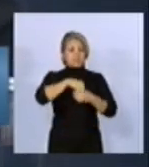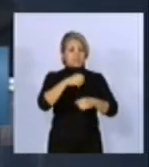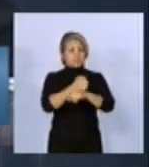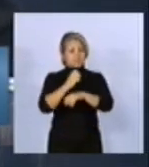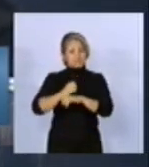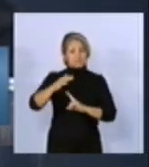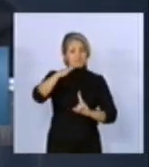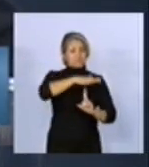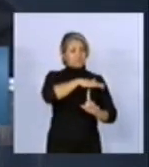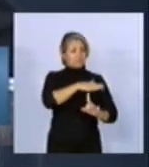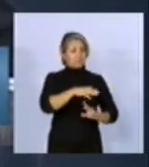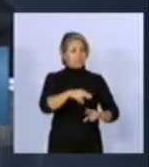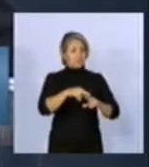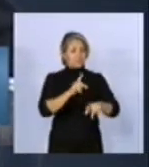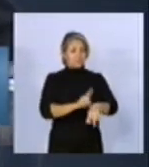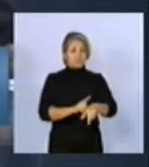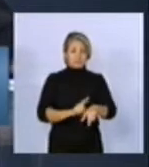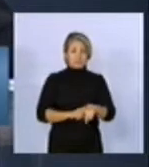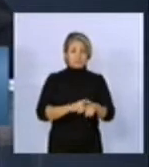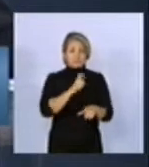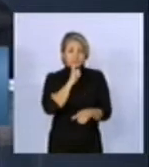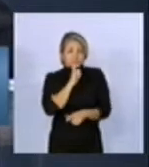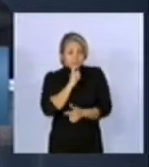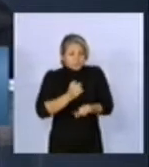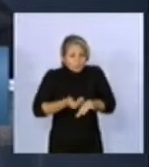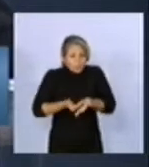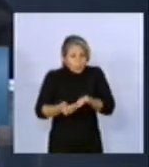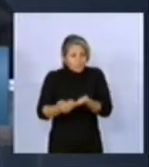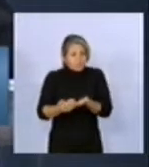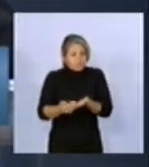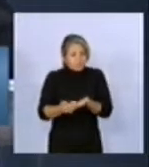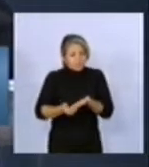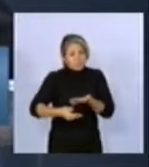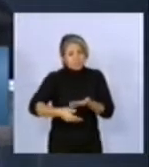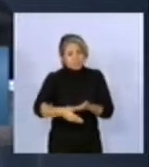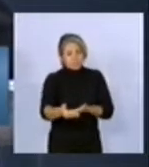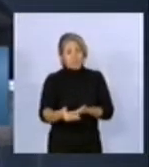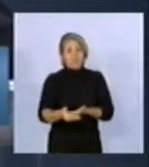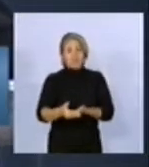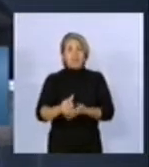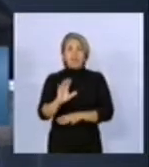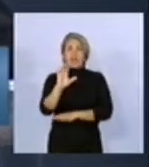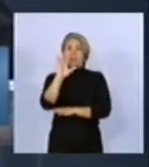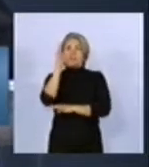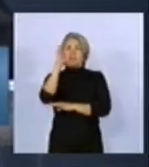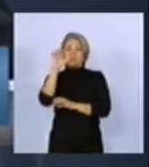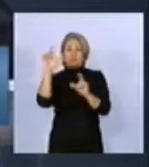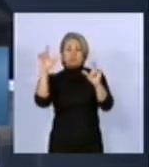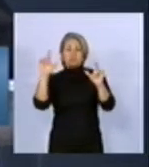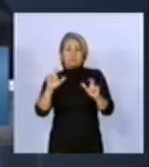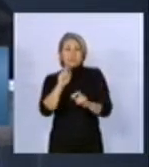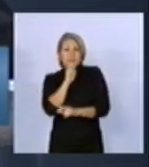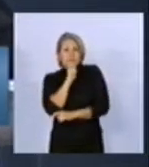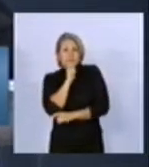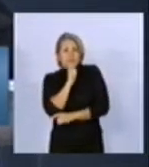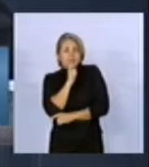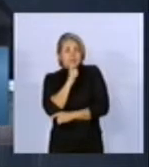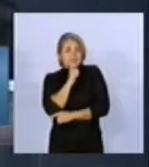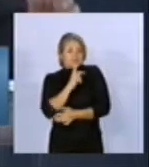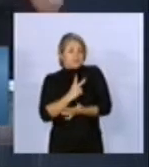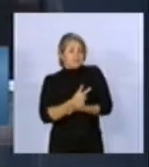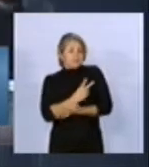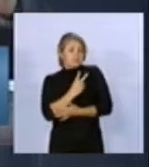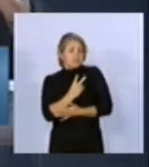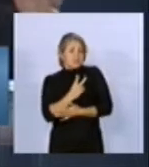exatamente pelo período de inverno a qual estamos nos aproximaram e a temperaturas baixas e técnicos sabem